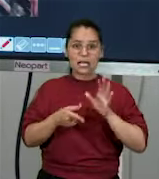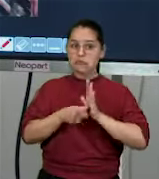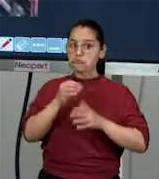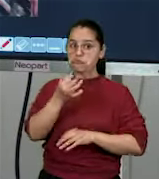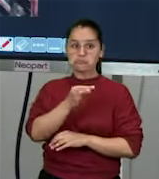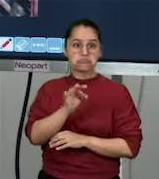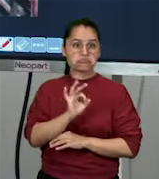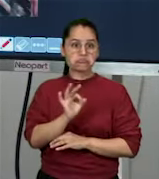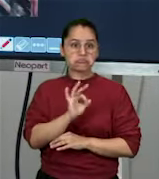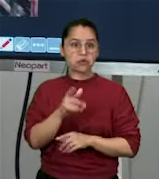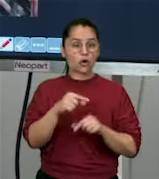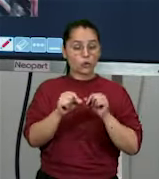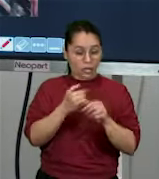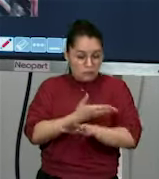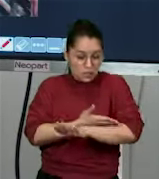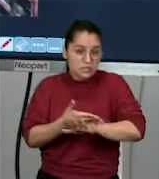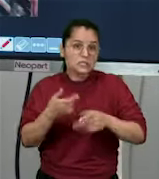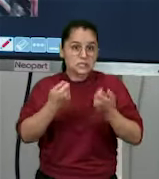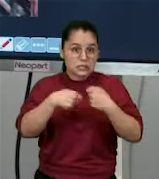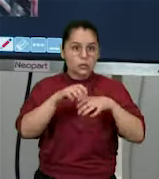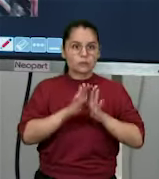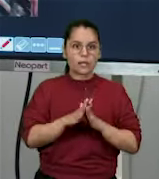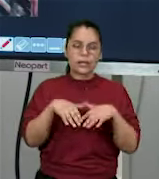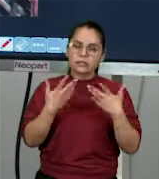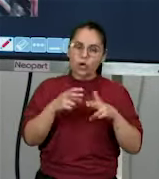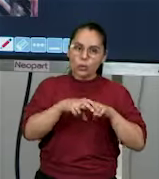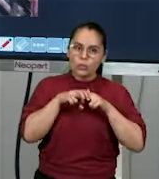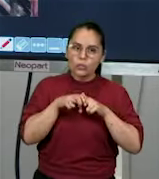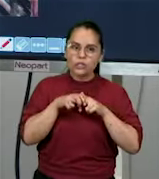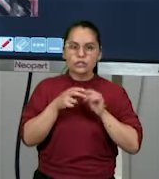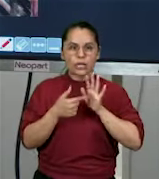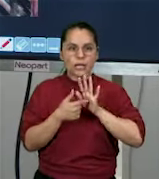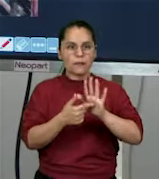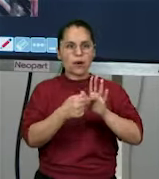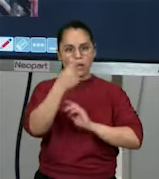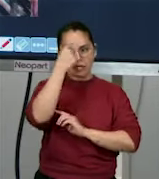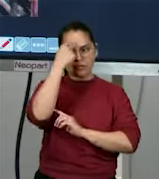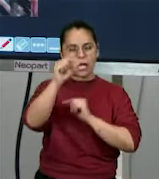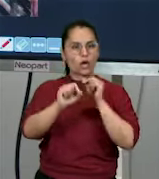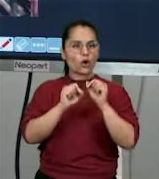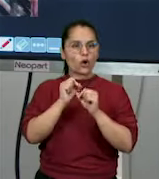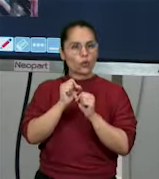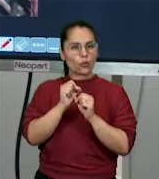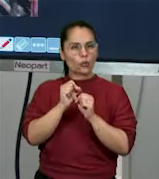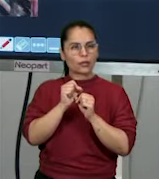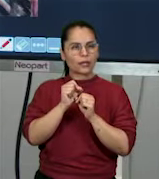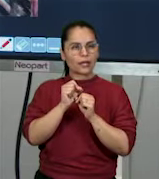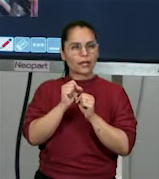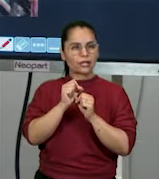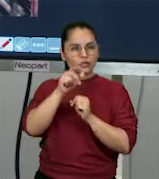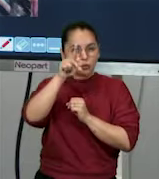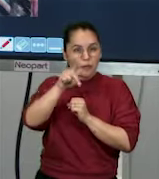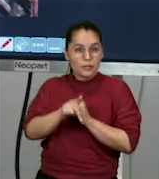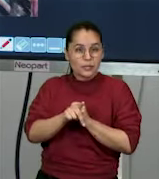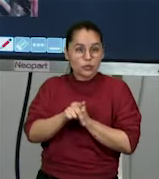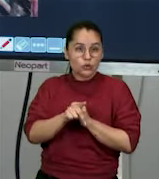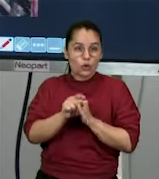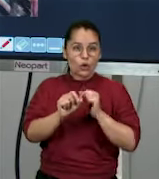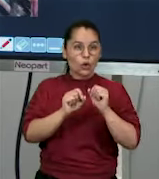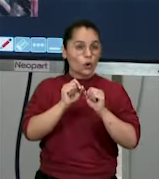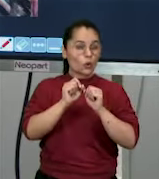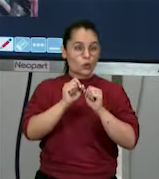agora tem que se acostumar com tudo isso. E por isso ele mostra essa ideia de uma pessoa, então,